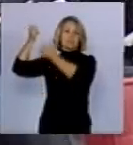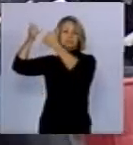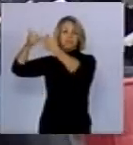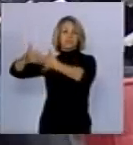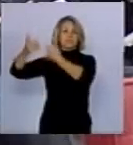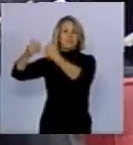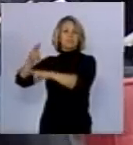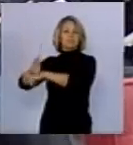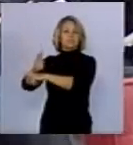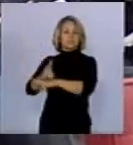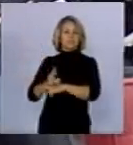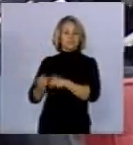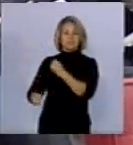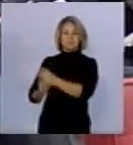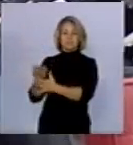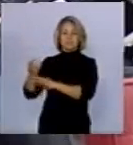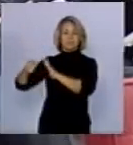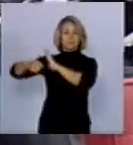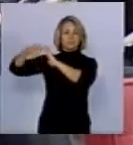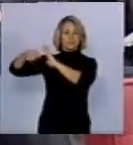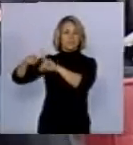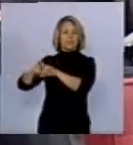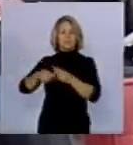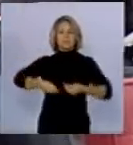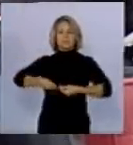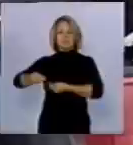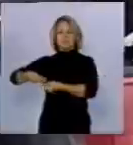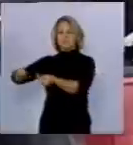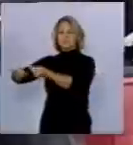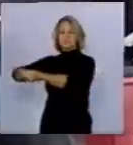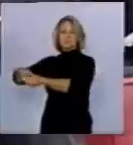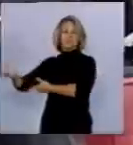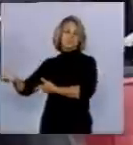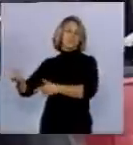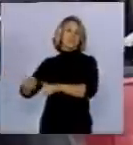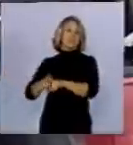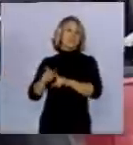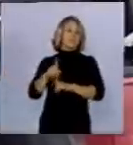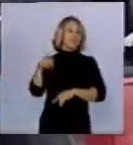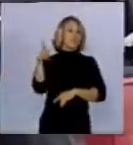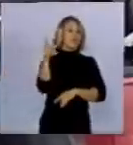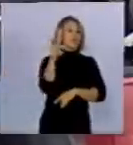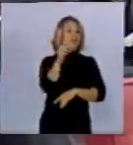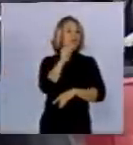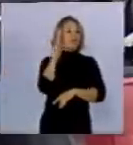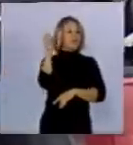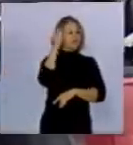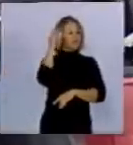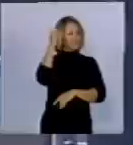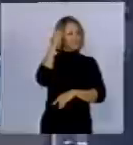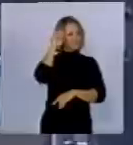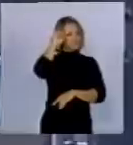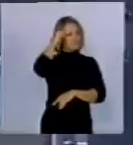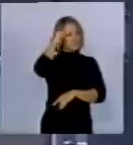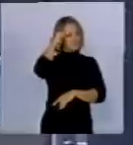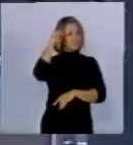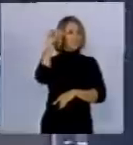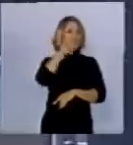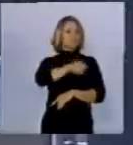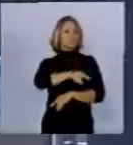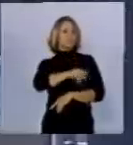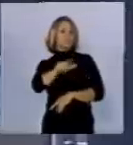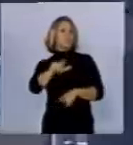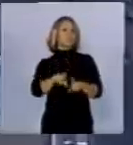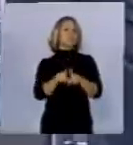divisão entre produção e Distribuição a África do Sul possui cotas a Austrália possui